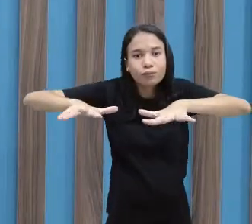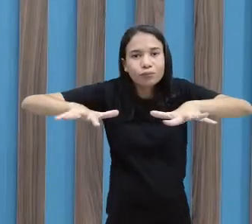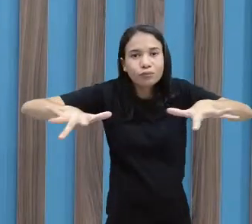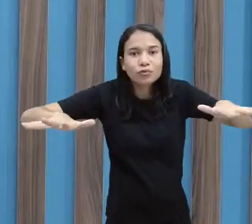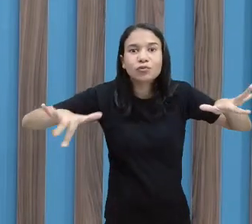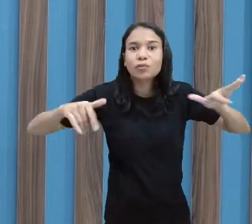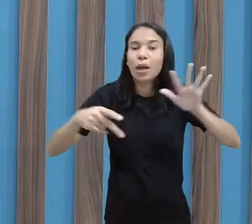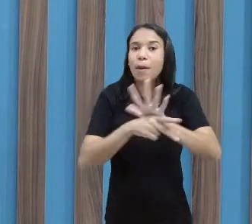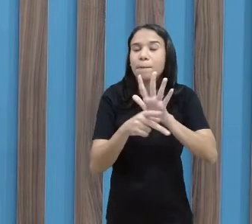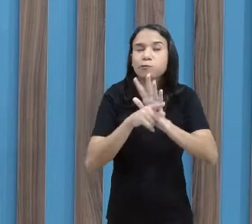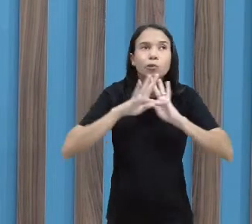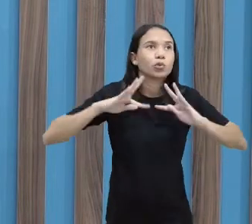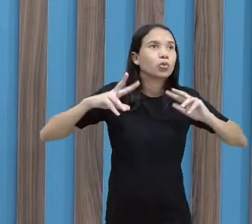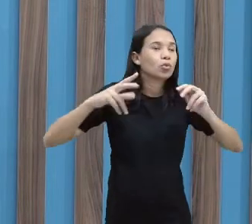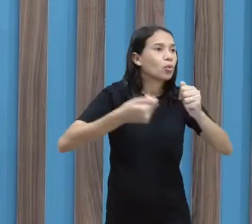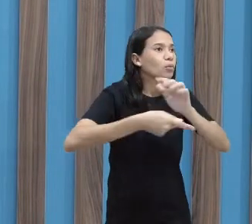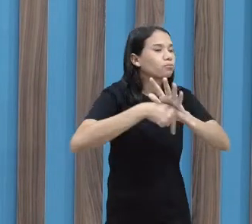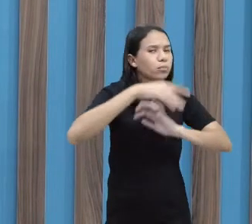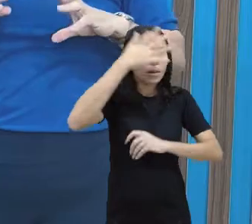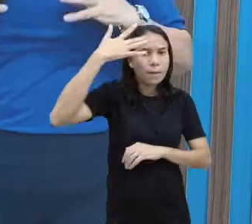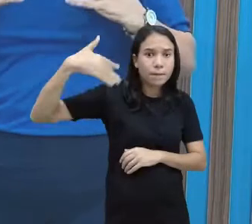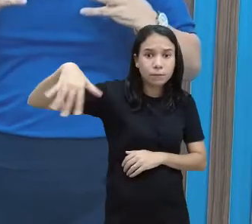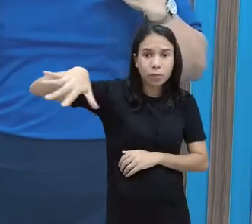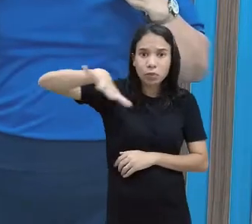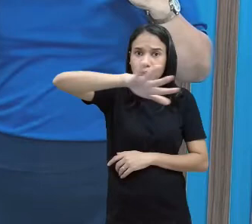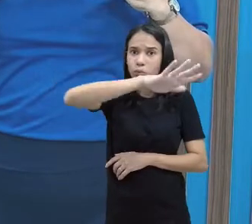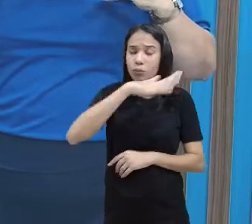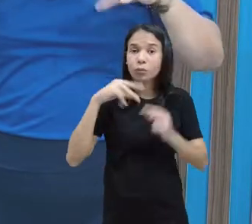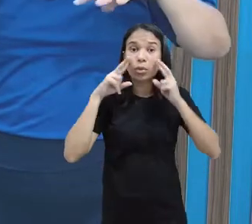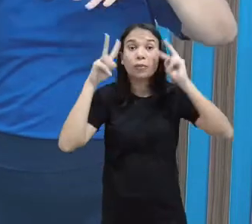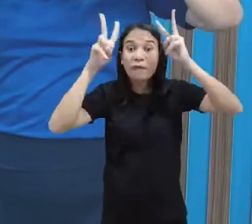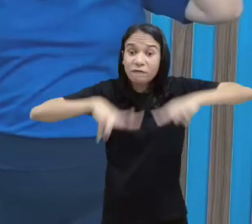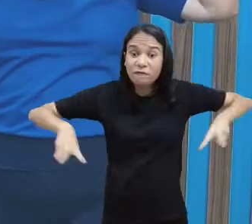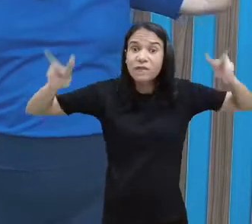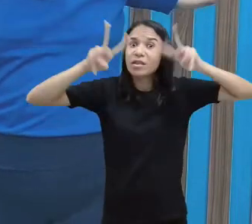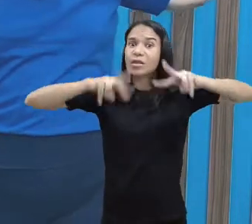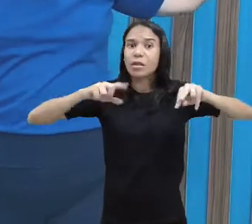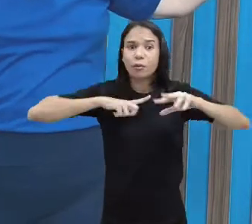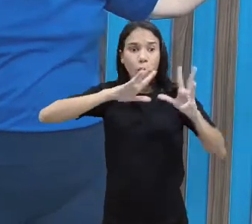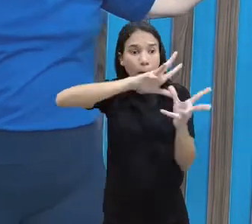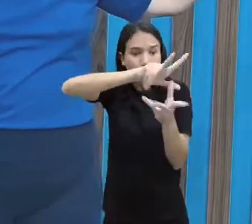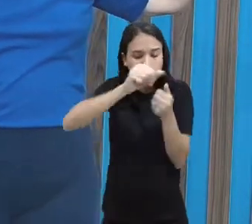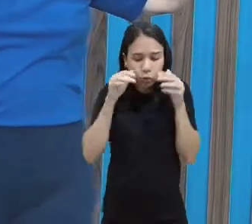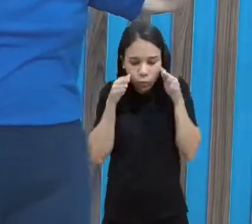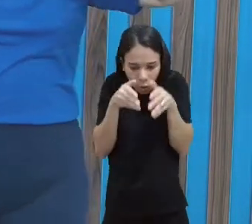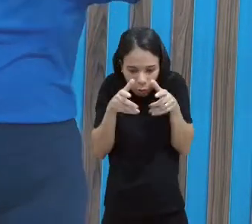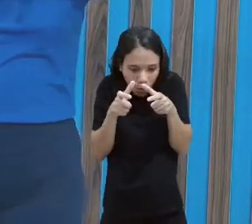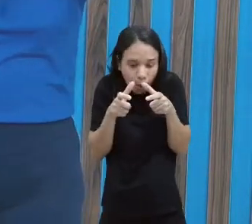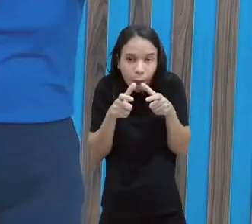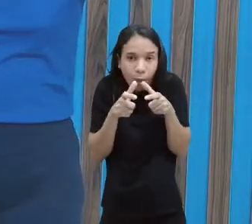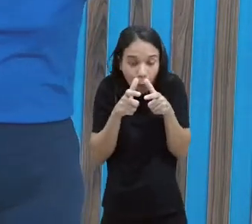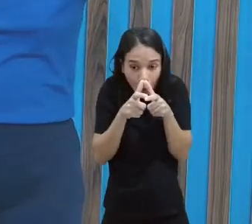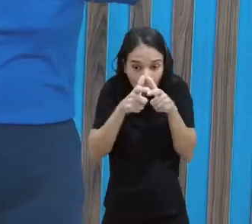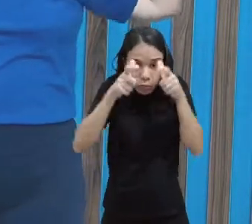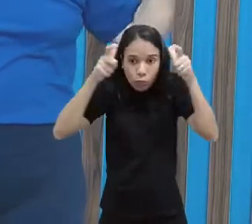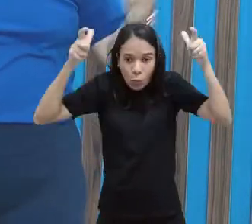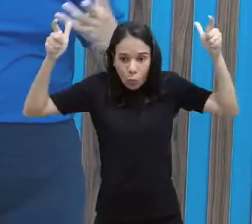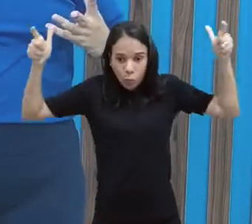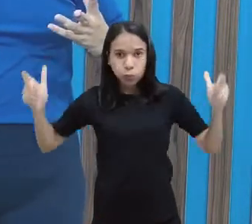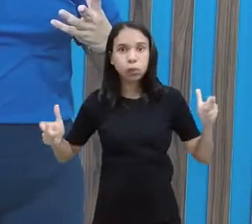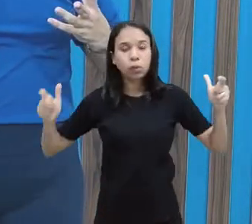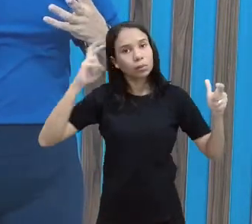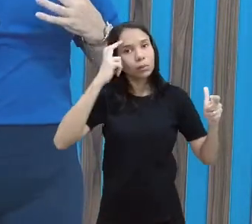pré-colombianos, os incas, os maias, os astecas. Então, toda essa visão de que existia um mundo, né, existiam